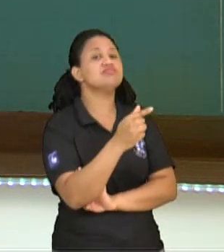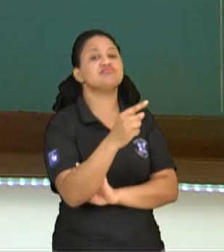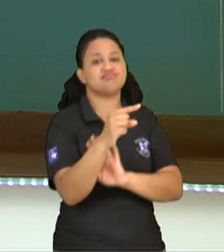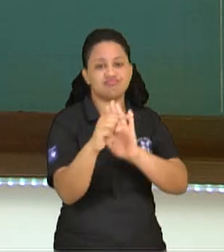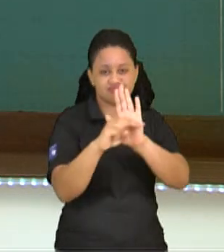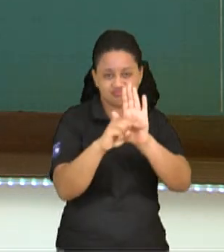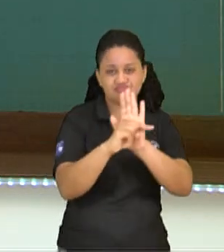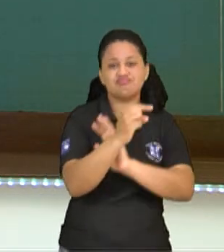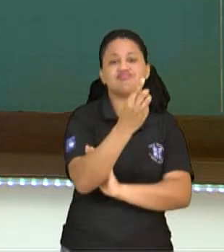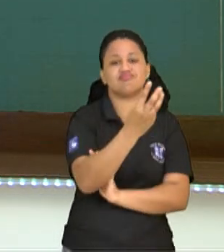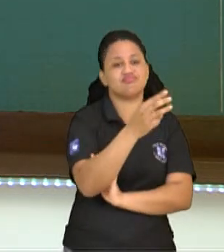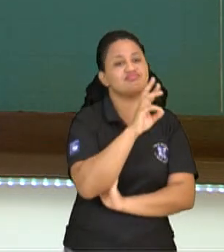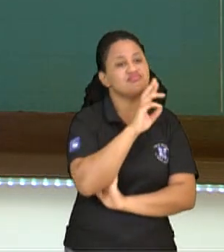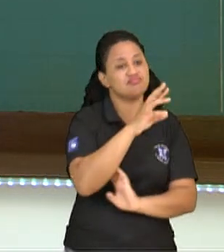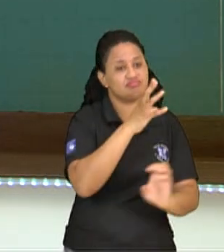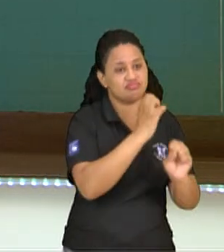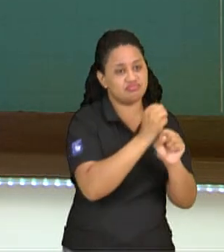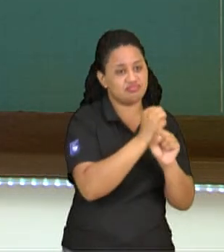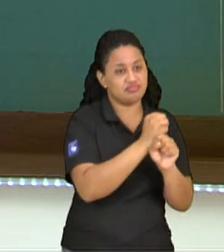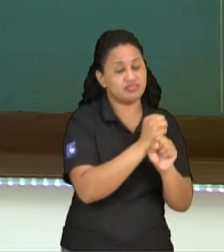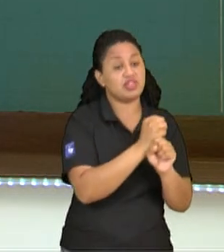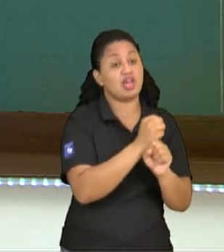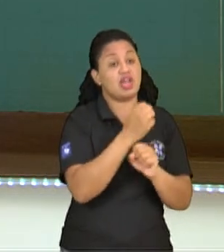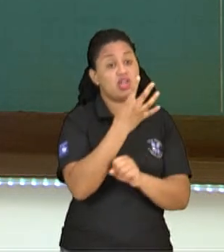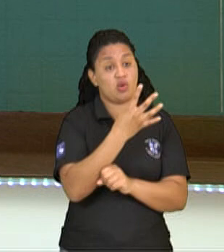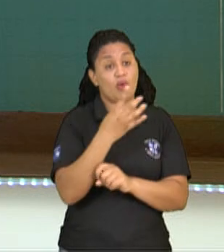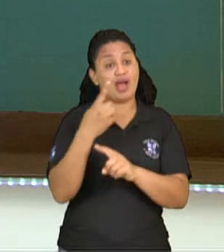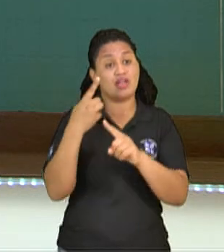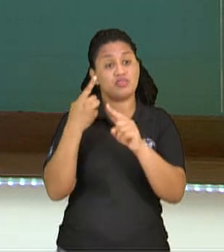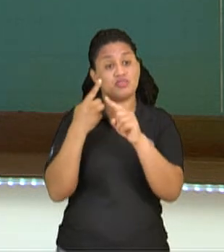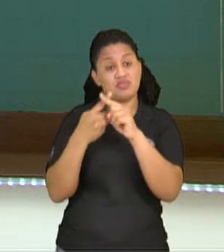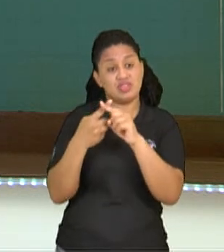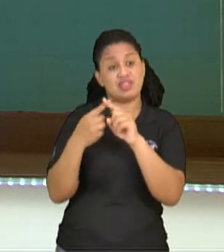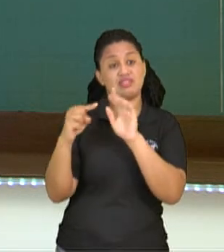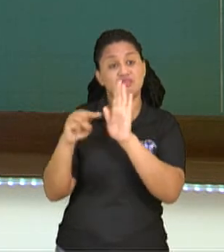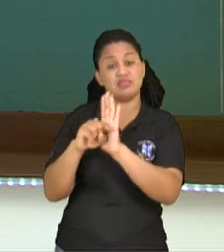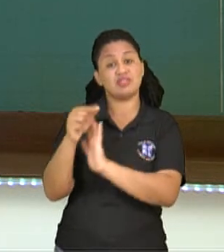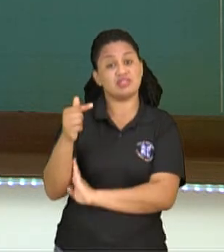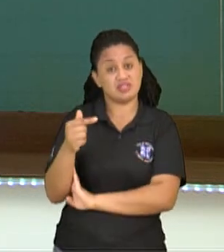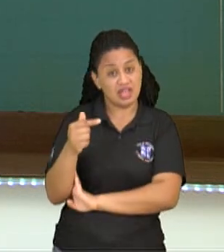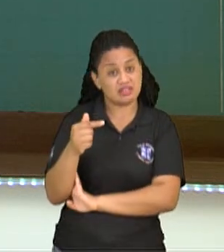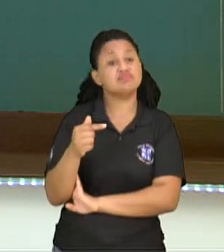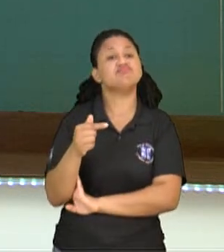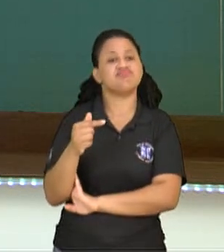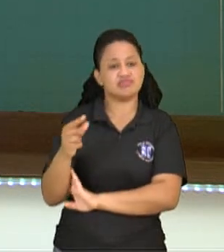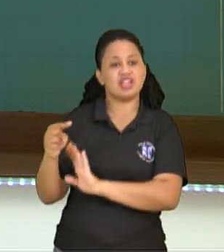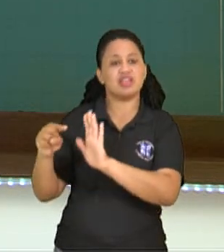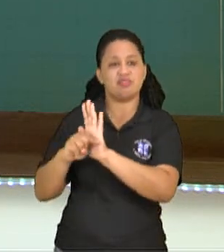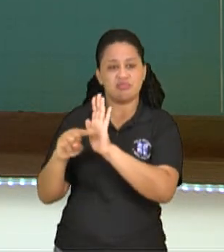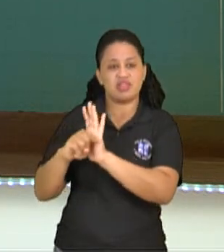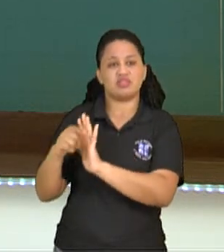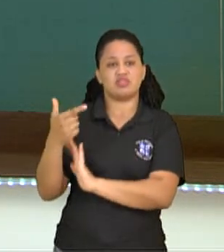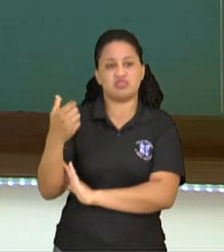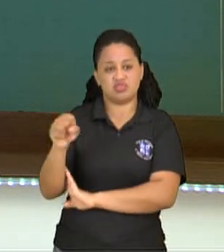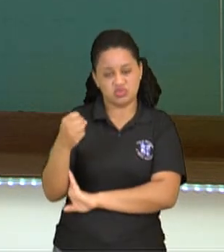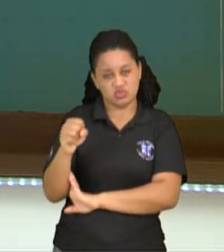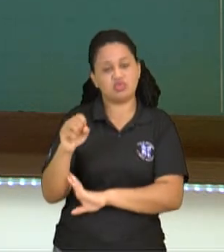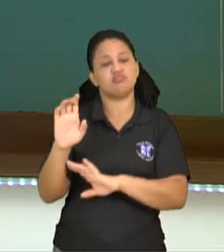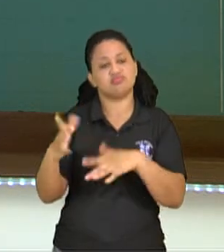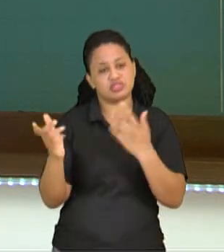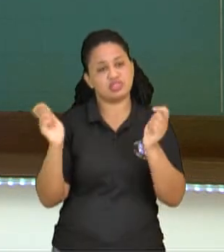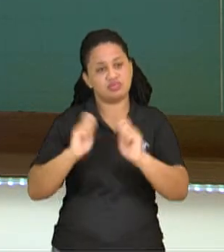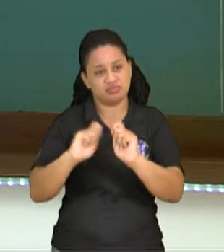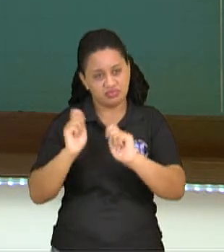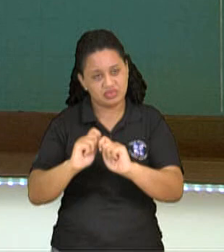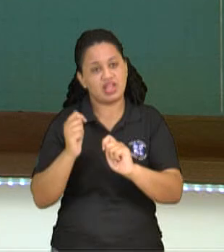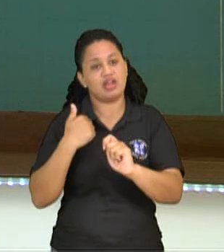menos 3. E 4 vezes menos 7 é menos 28. Né? Então, aí sim, né, nesse